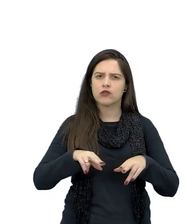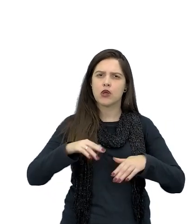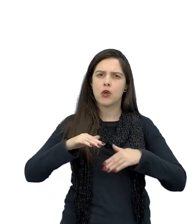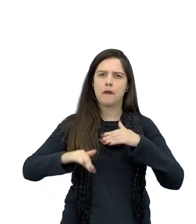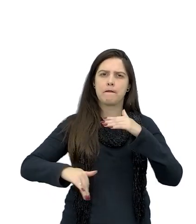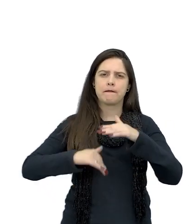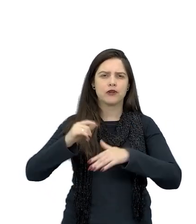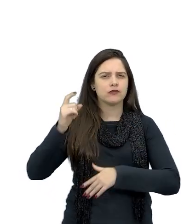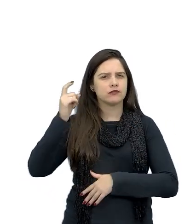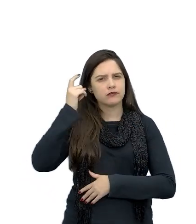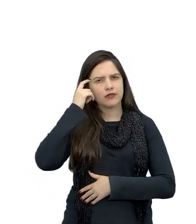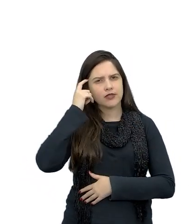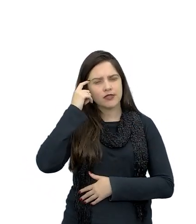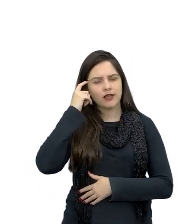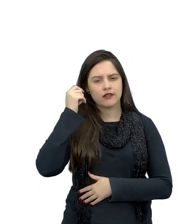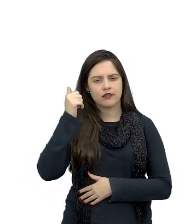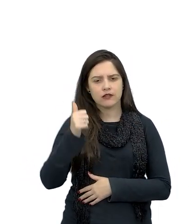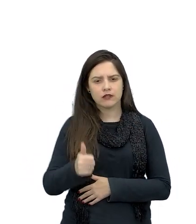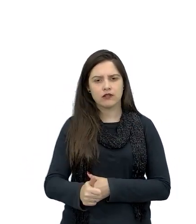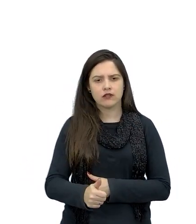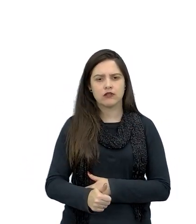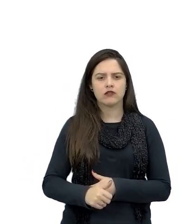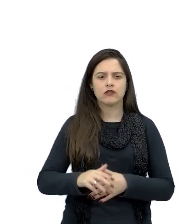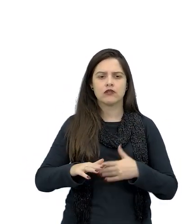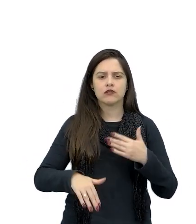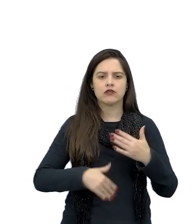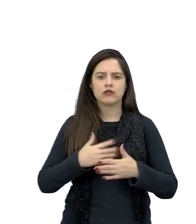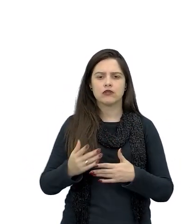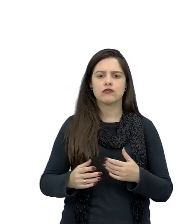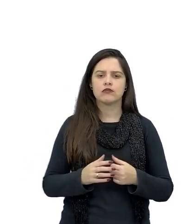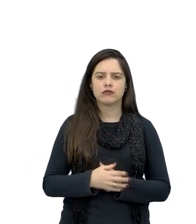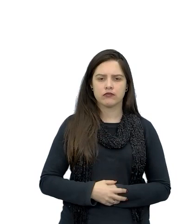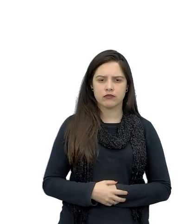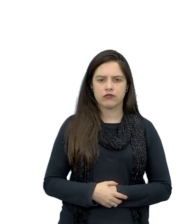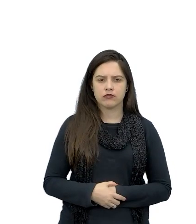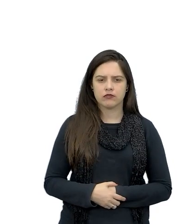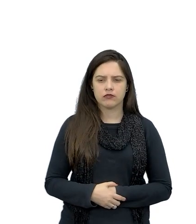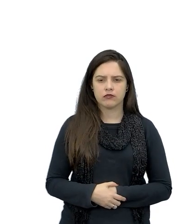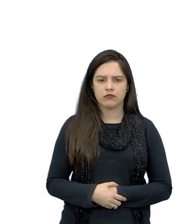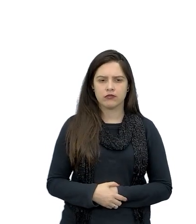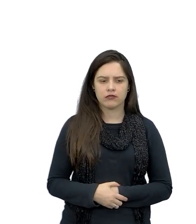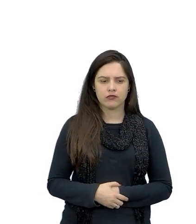vocês pensarem, tá bem? E já voltaremos.